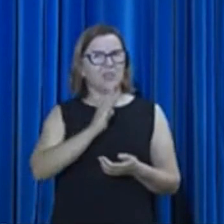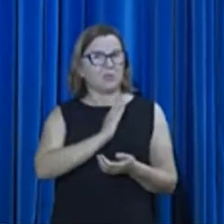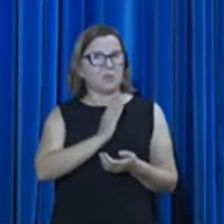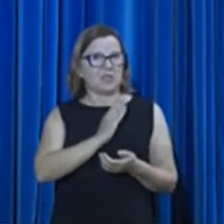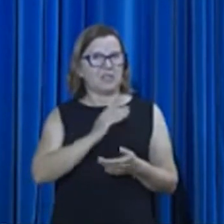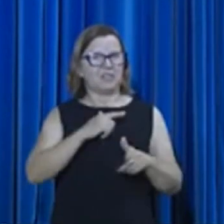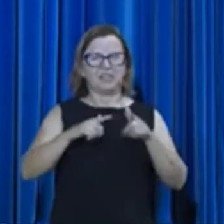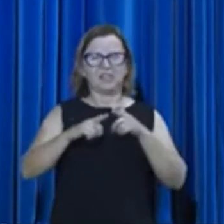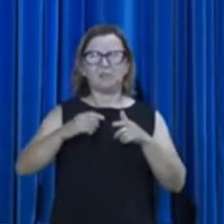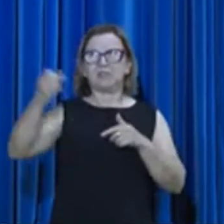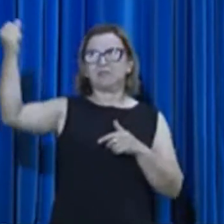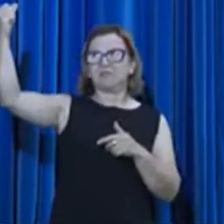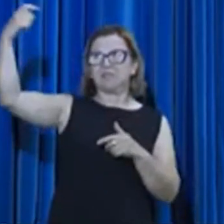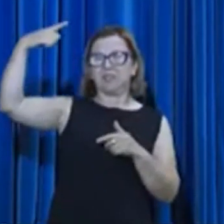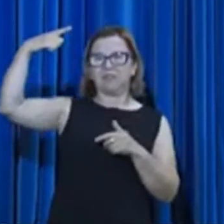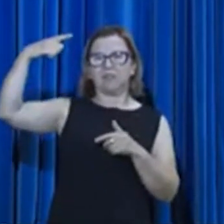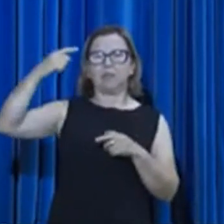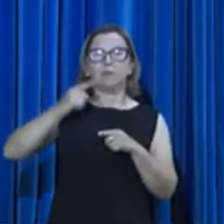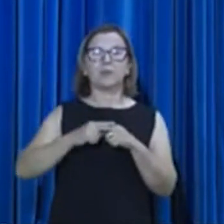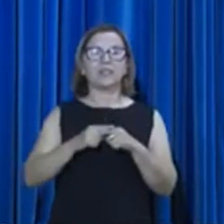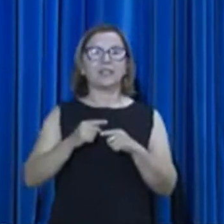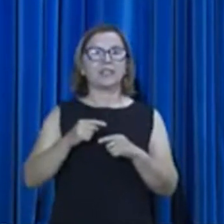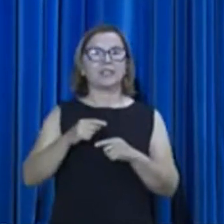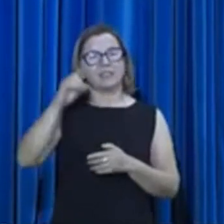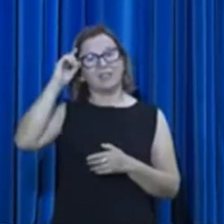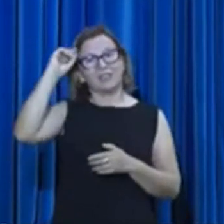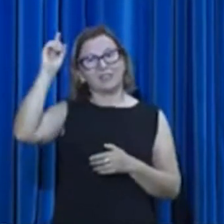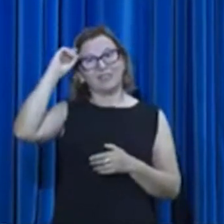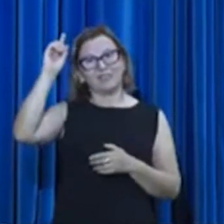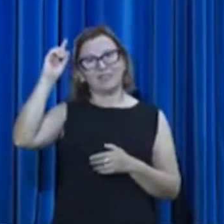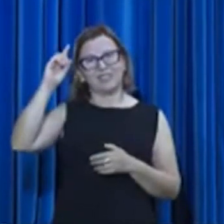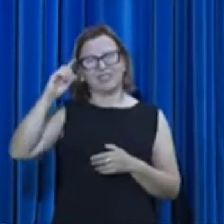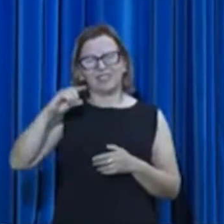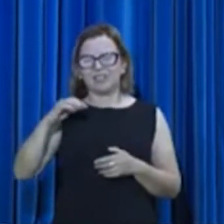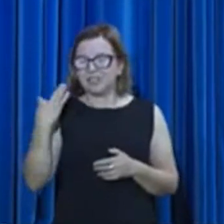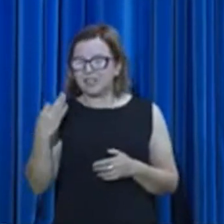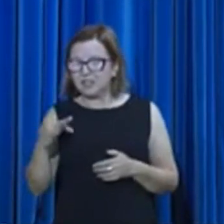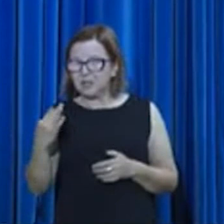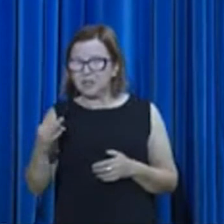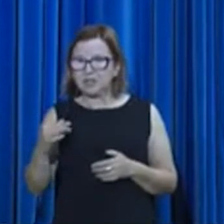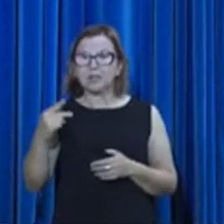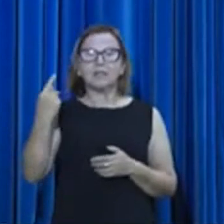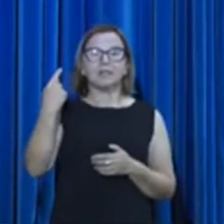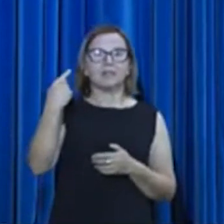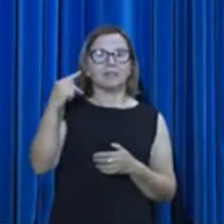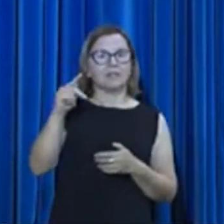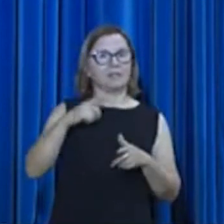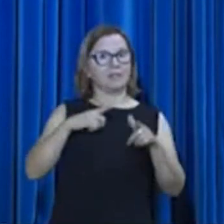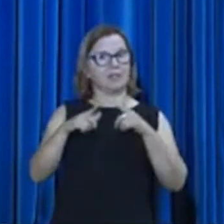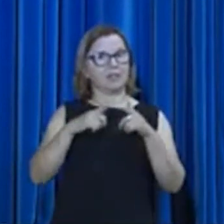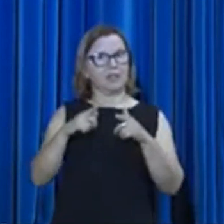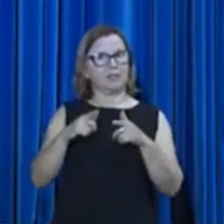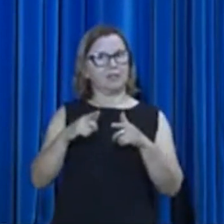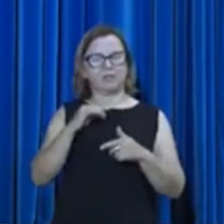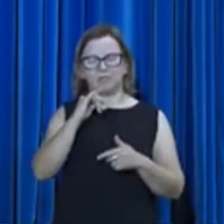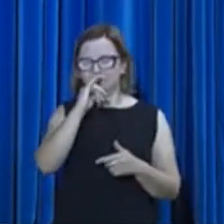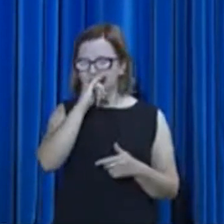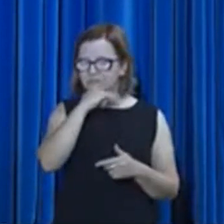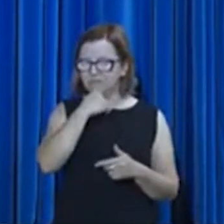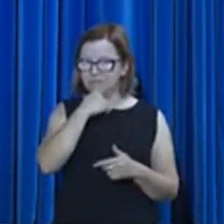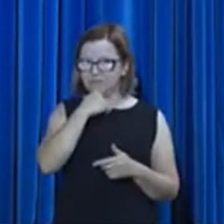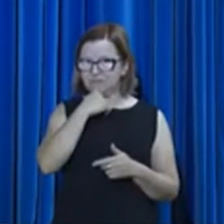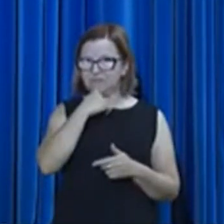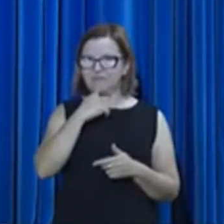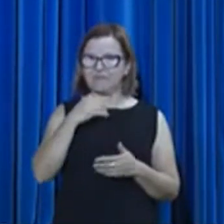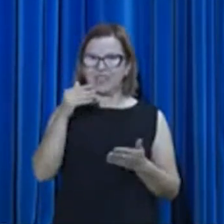sol, porque todos os seus dias são dores e o seu trabalho desgosto. Até